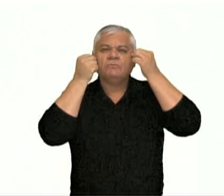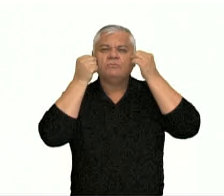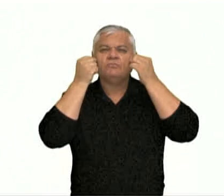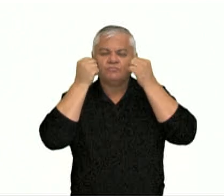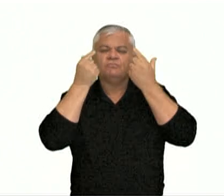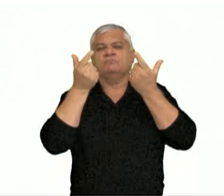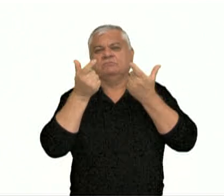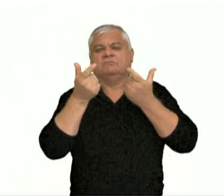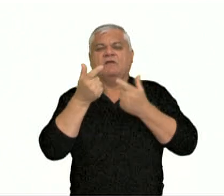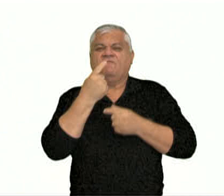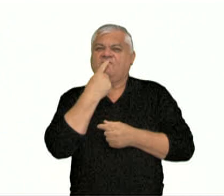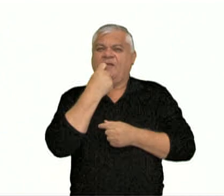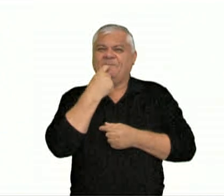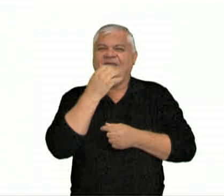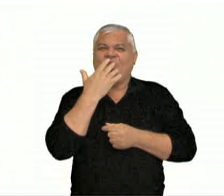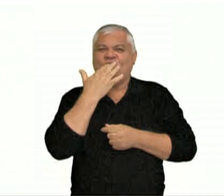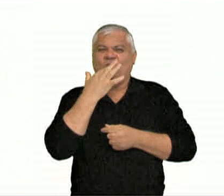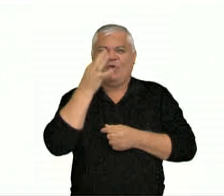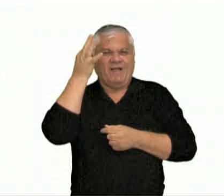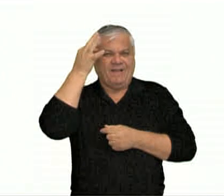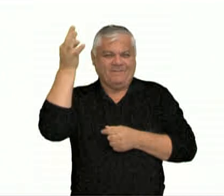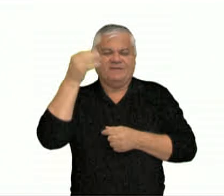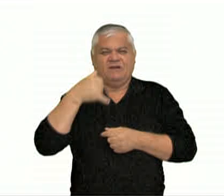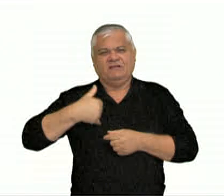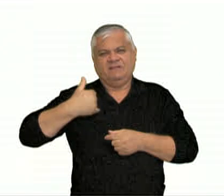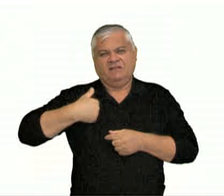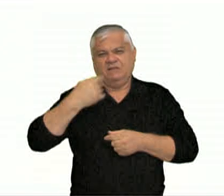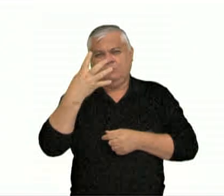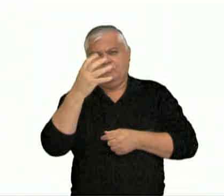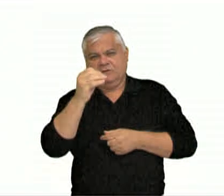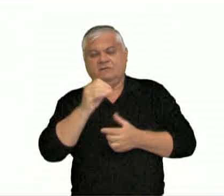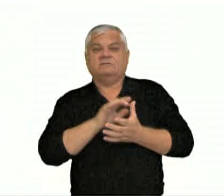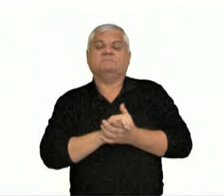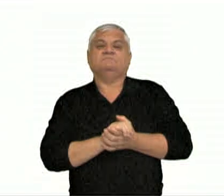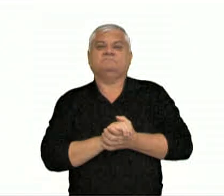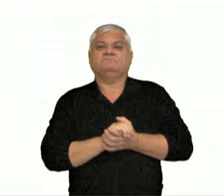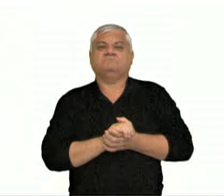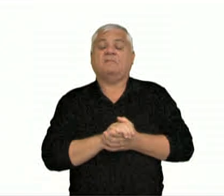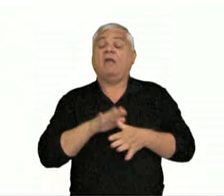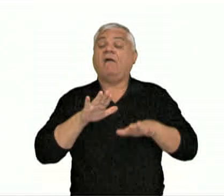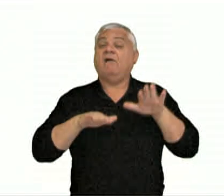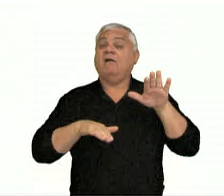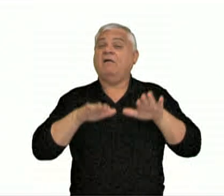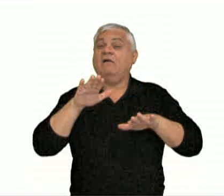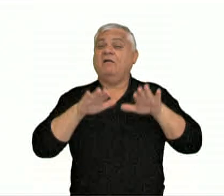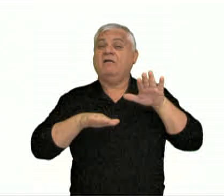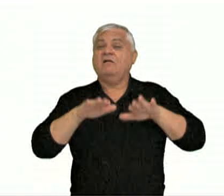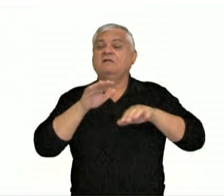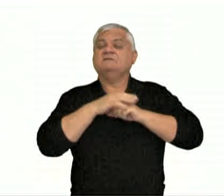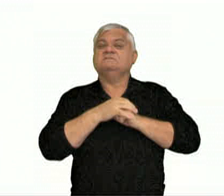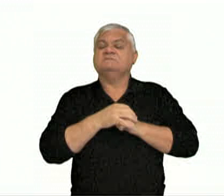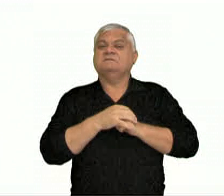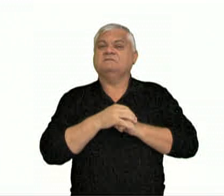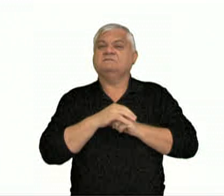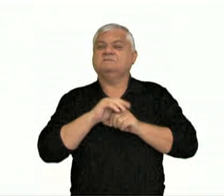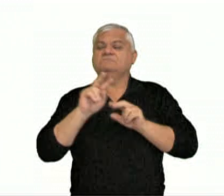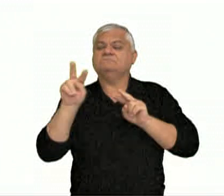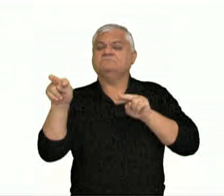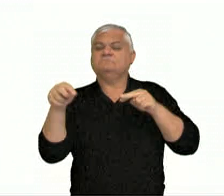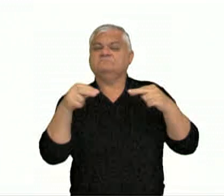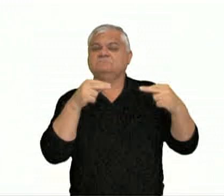e rara. Teria 40 anos. De quando em quando, voltava-se para o estudante